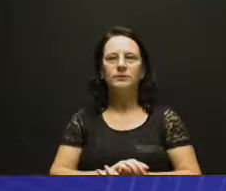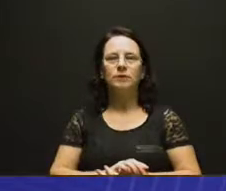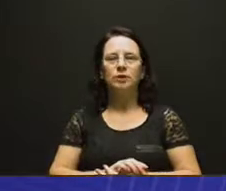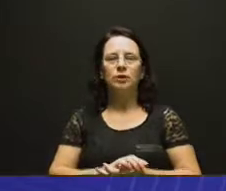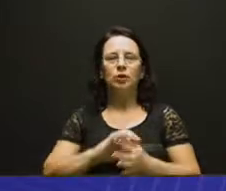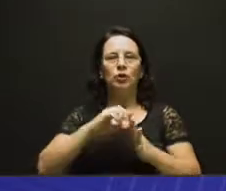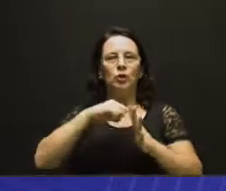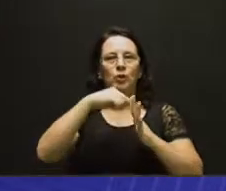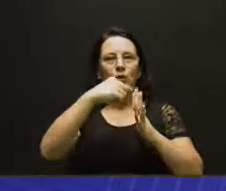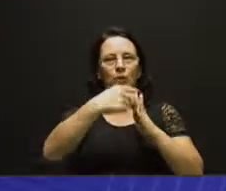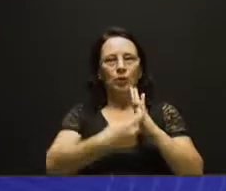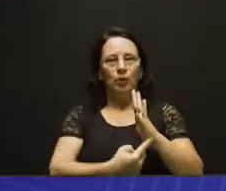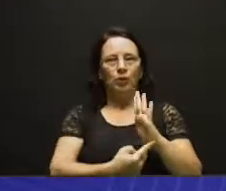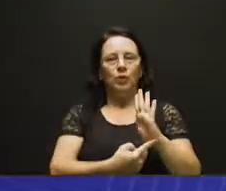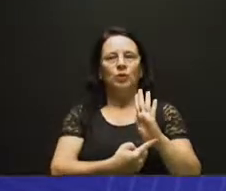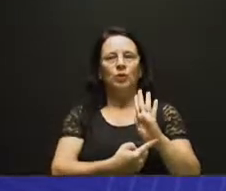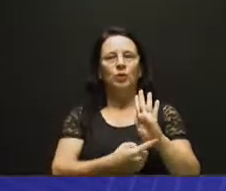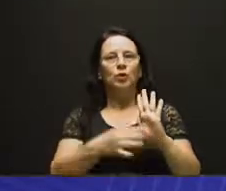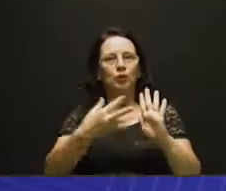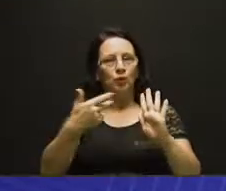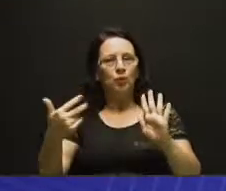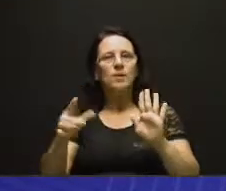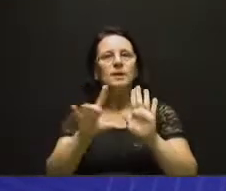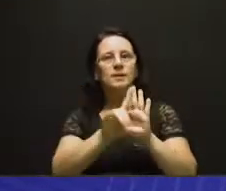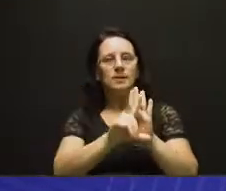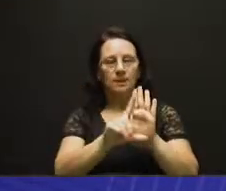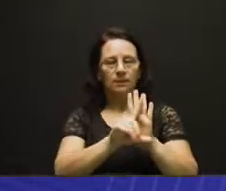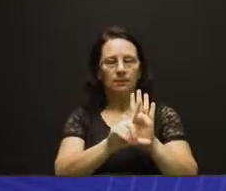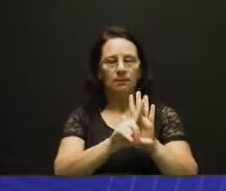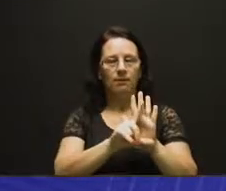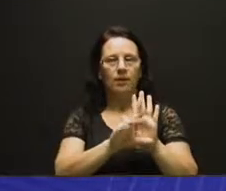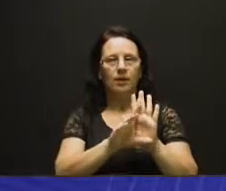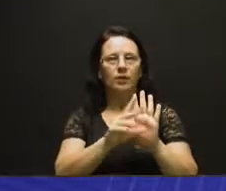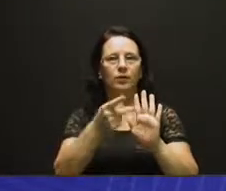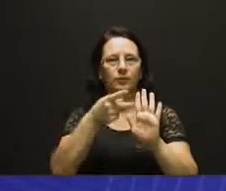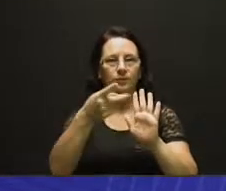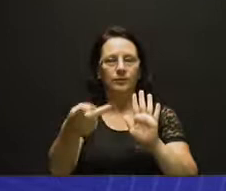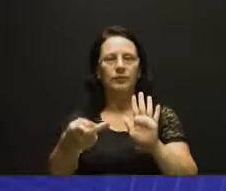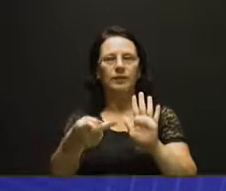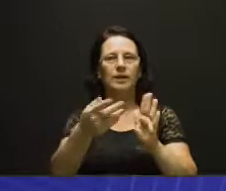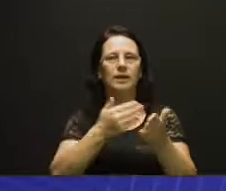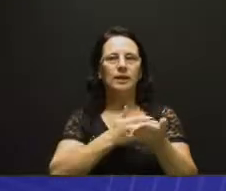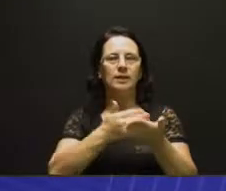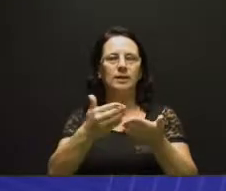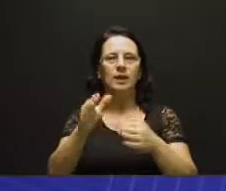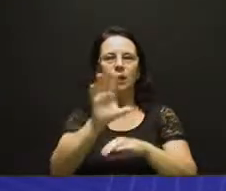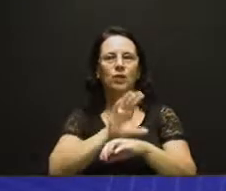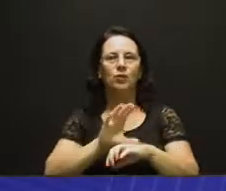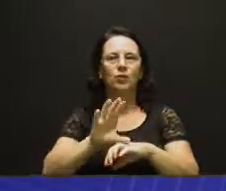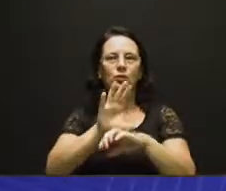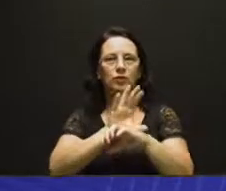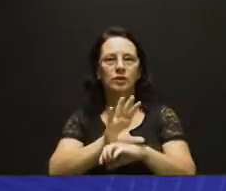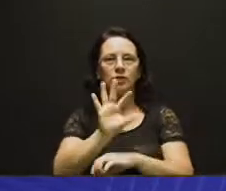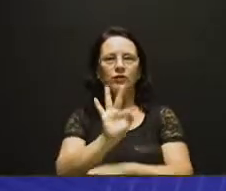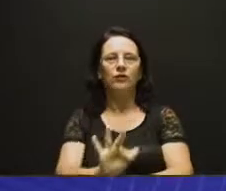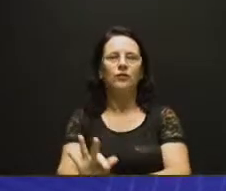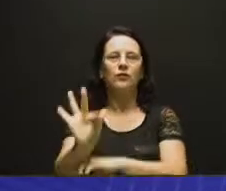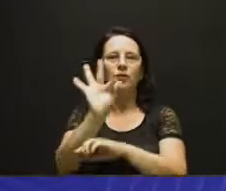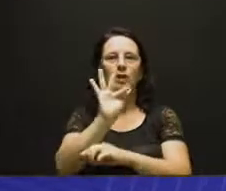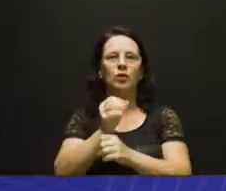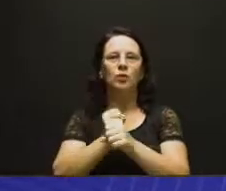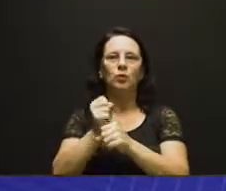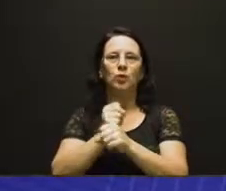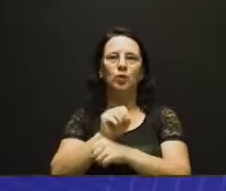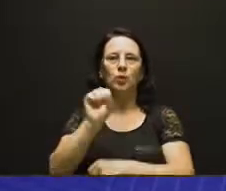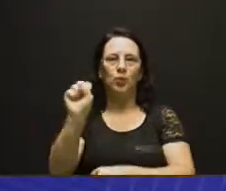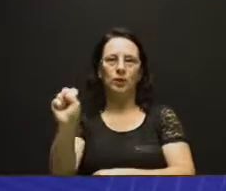são essas são algumas leis que o elenco que a confiar a iniciar da constituição federal de 88 que a nossa lei